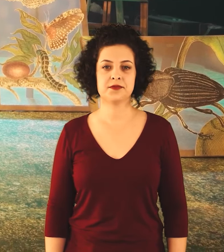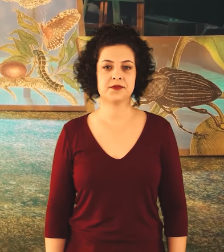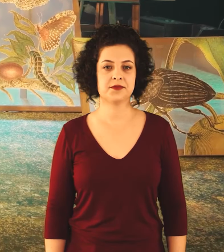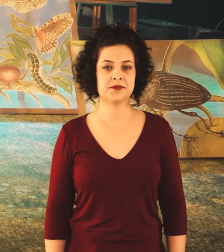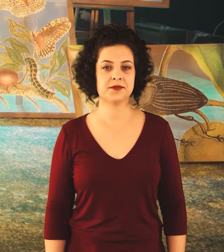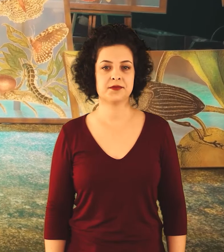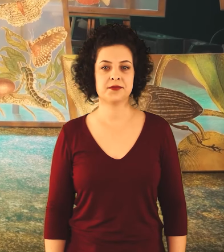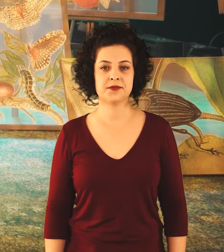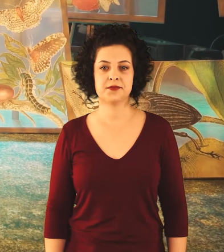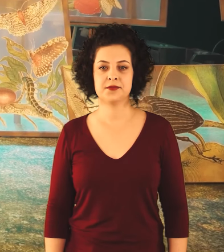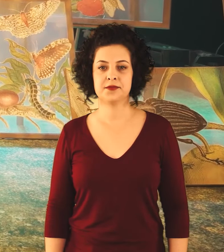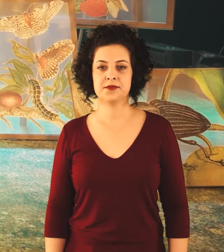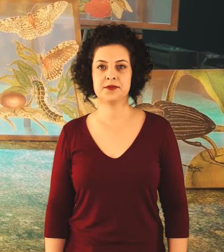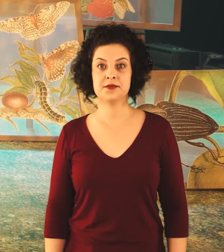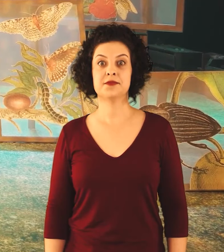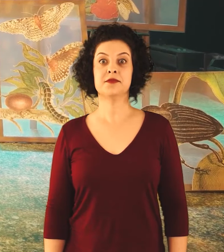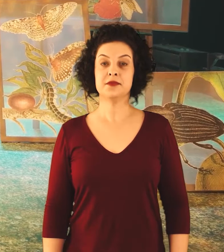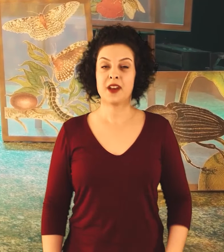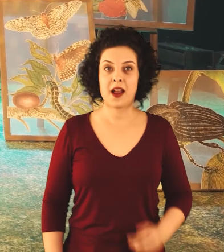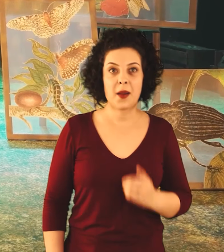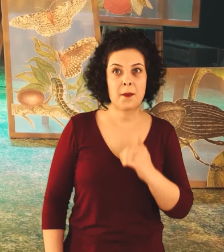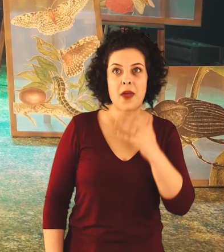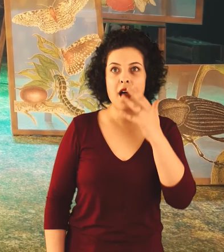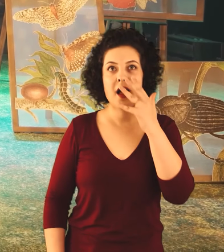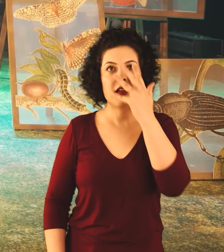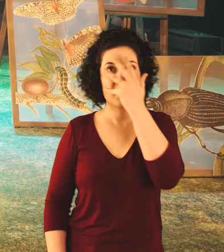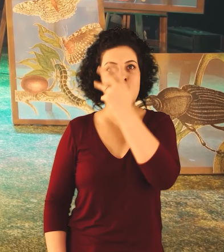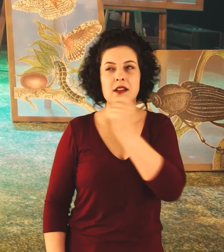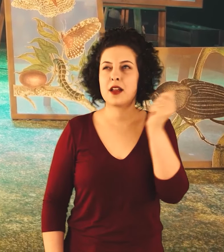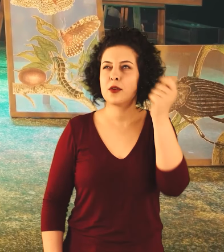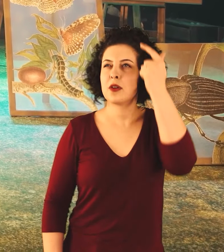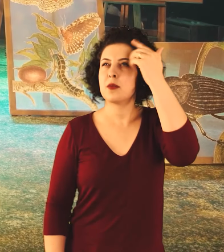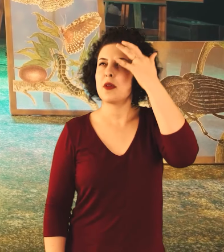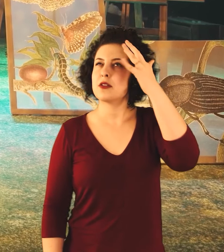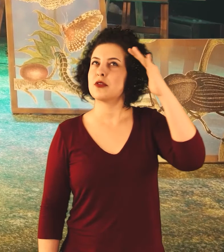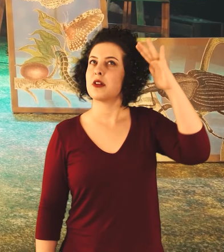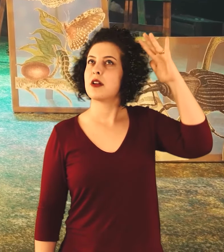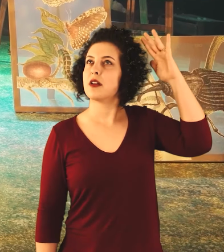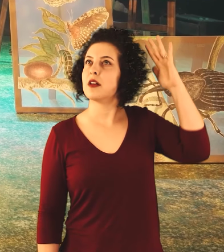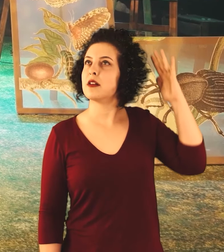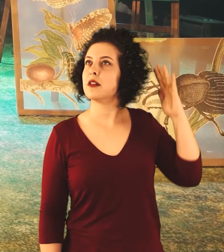e dá um passo. É ainda mais linda do que eu imaginei.